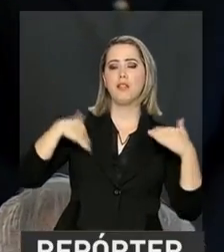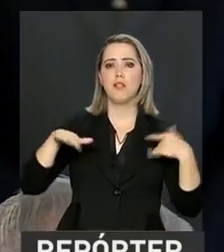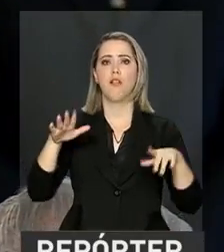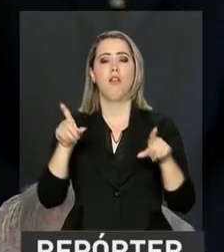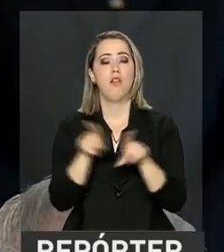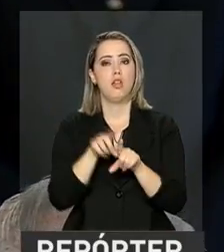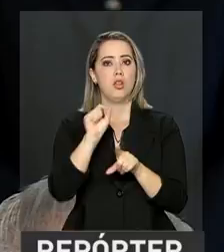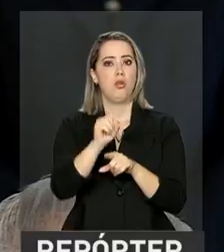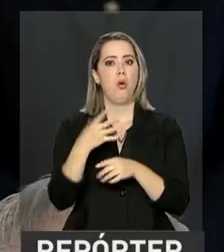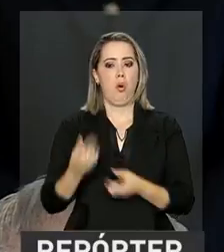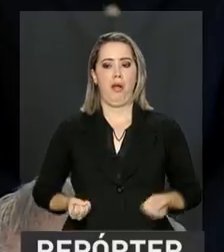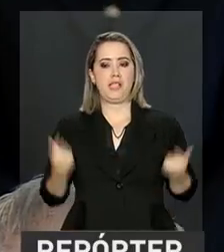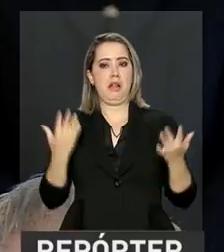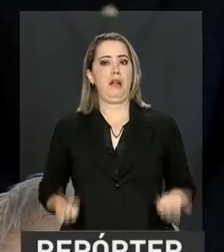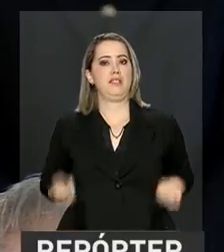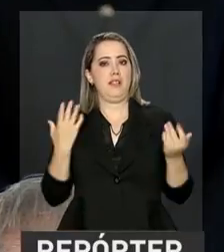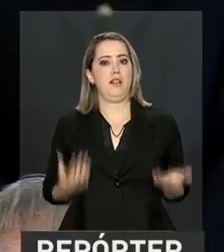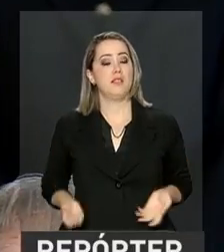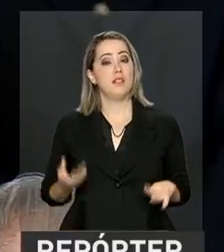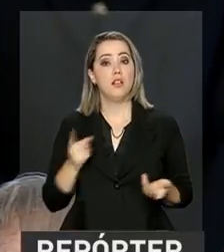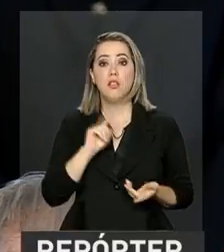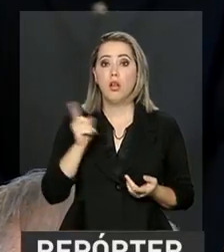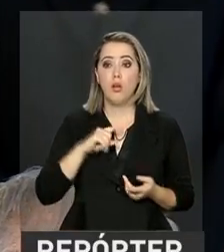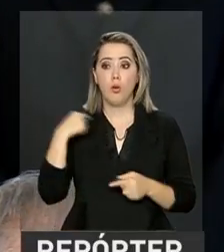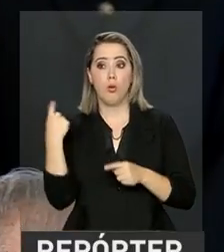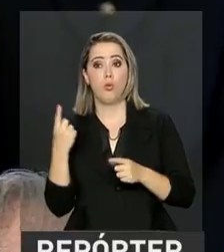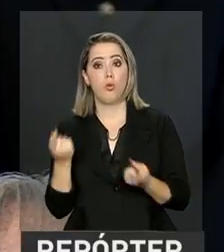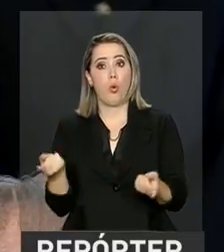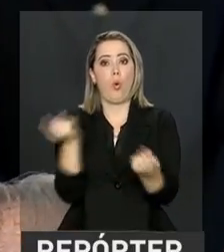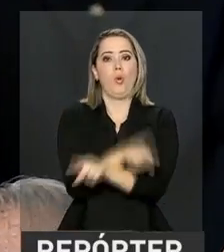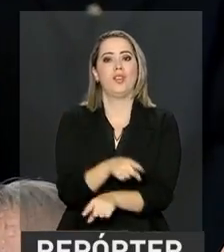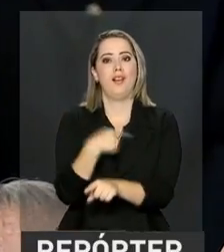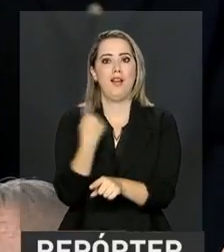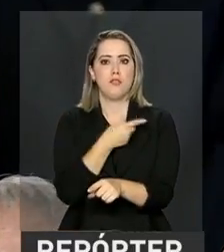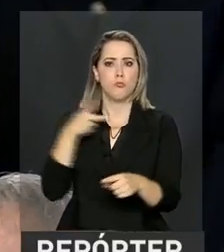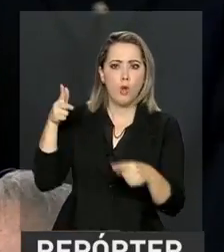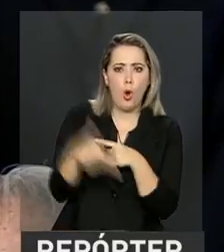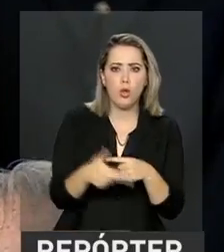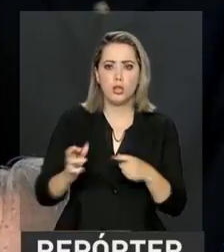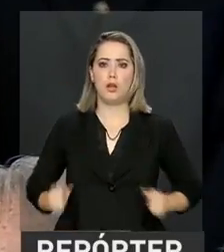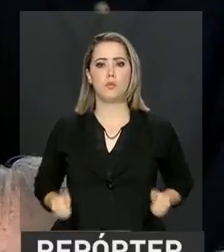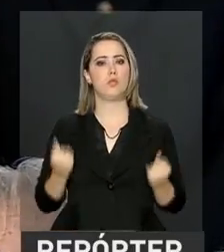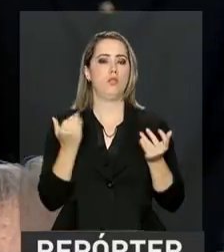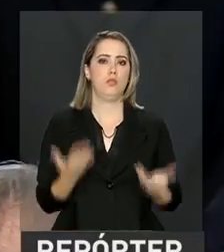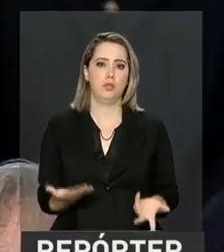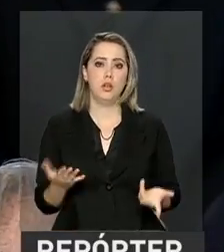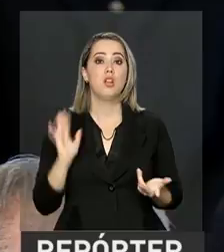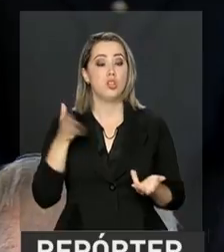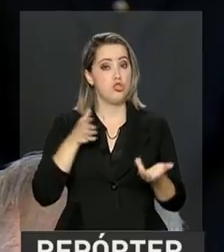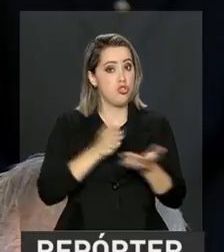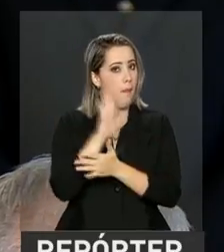contrário o que fizemos foi um teto de gastos públicos hoje até aprovado